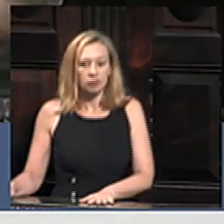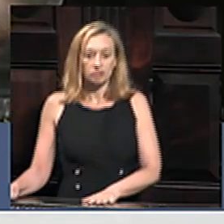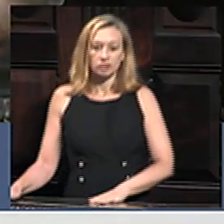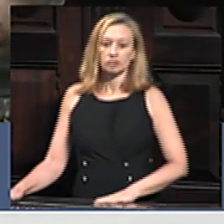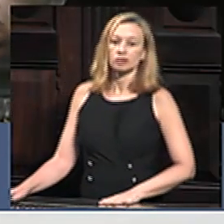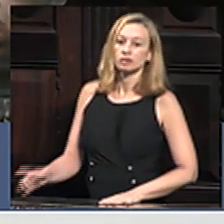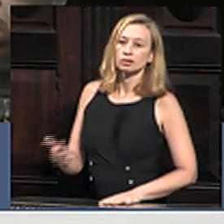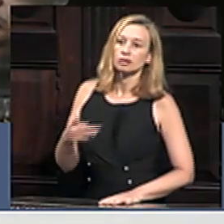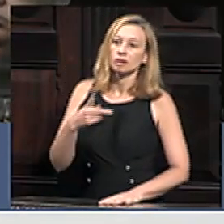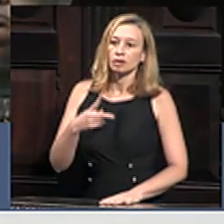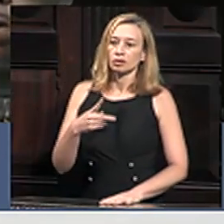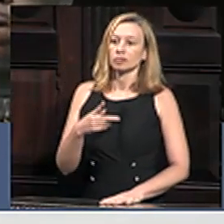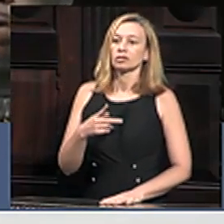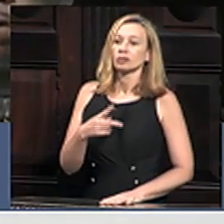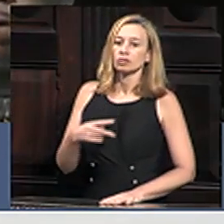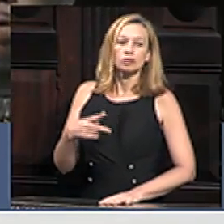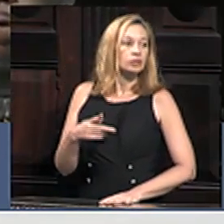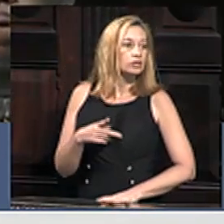Paulo Ramos.